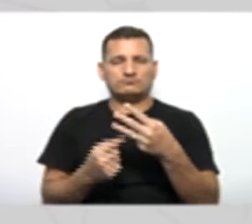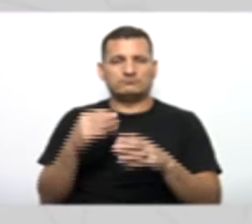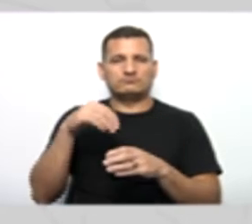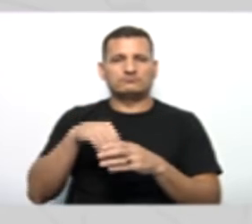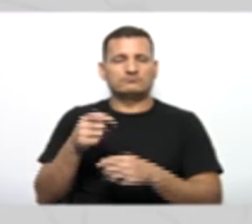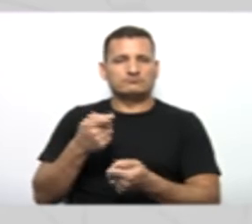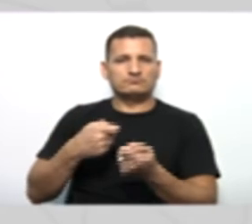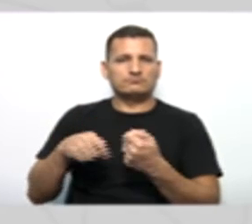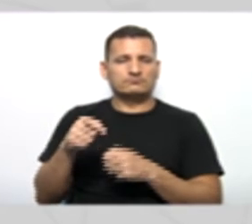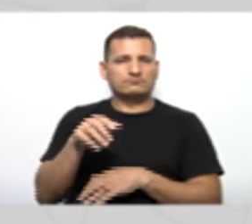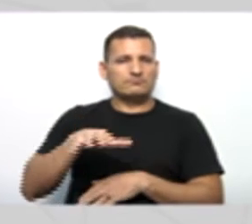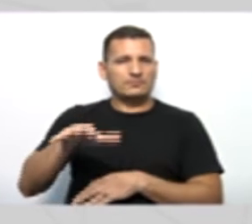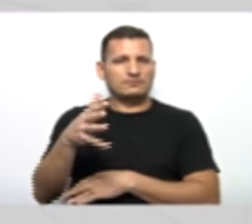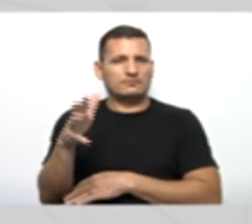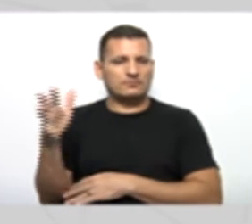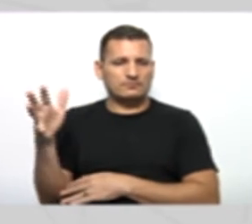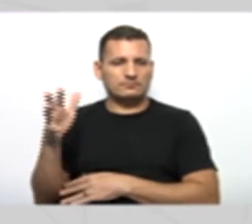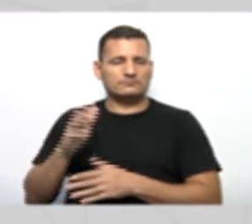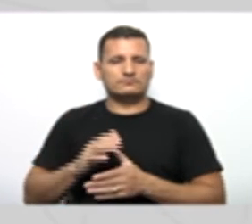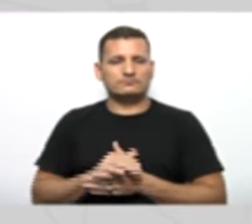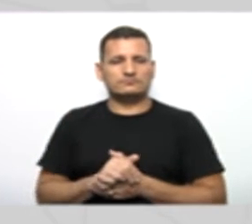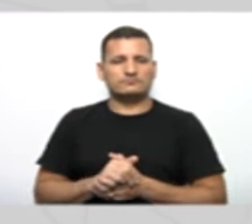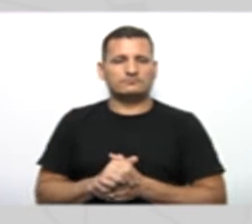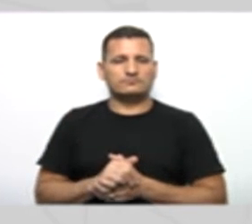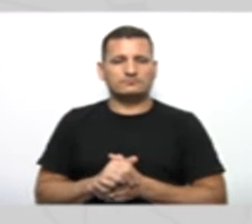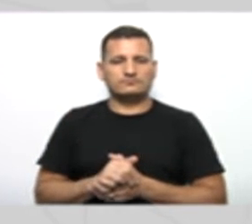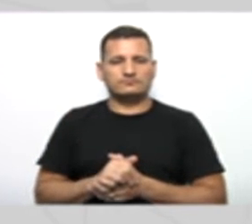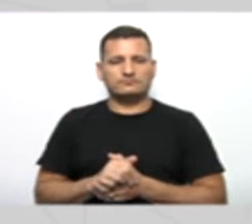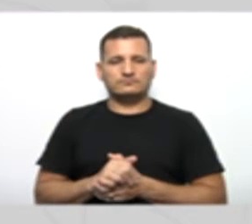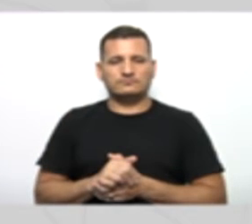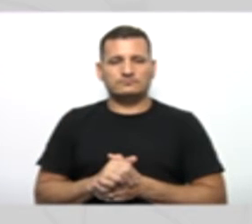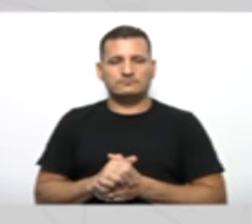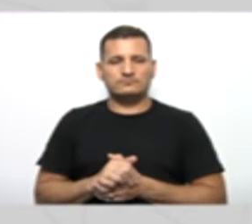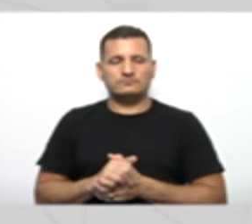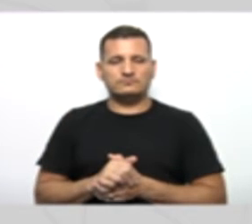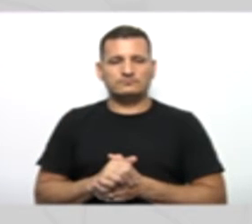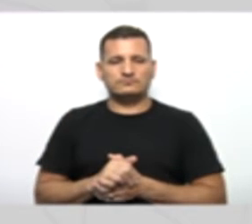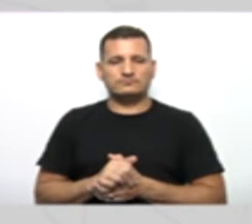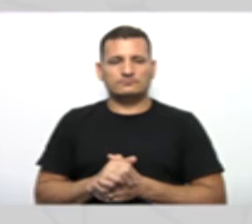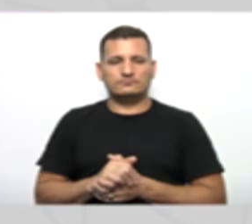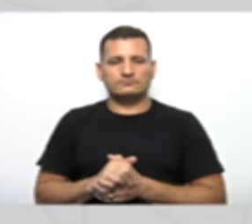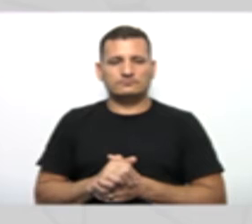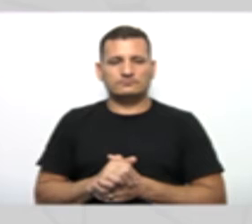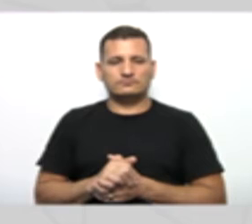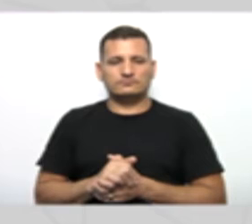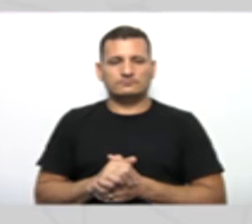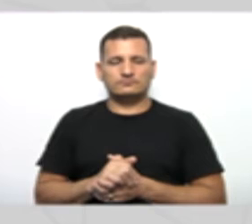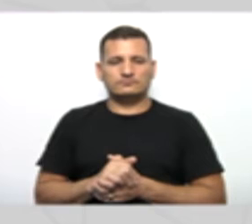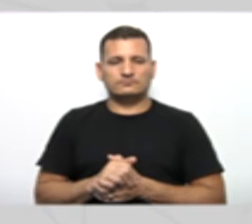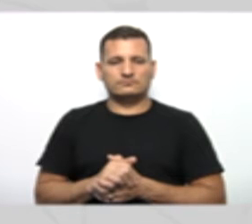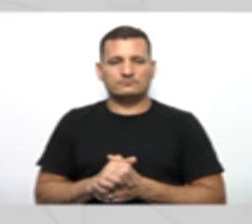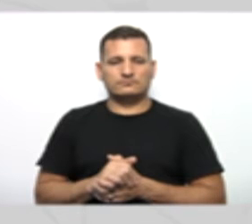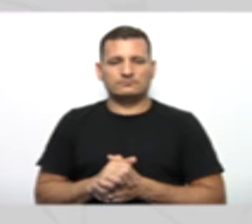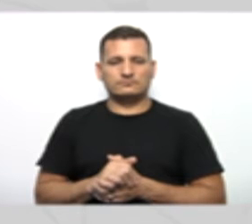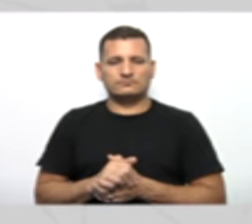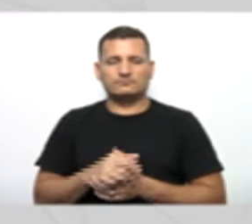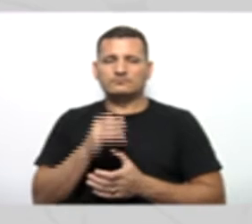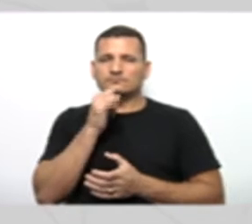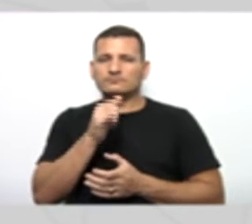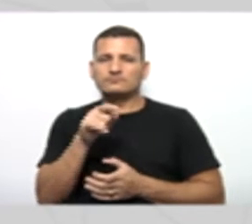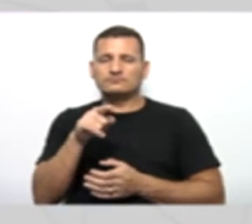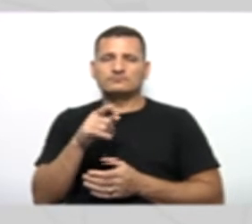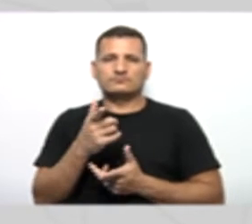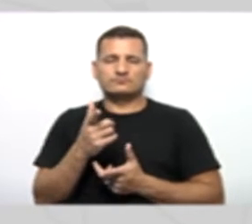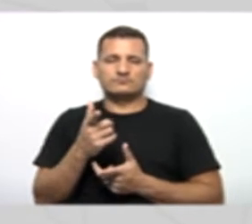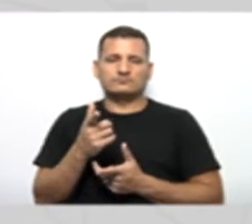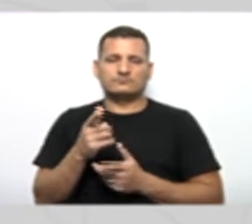podemos inferir abordagem estratégica da gestão ambiental. Então, por isso, essa está correta. Se aqui tivesse abordagem